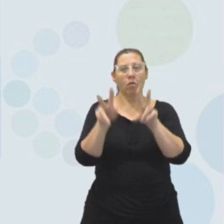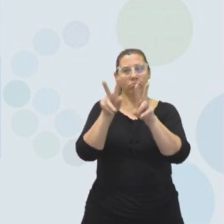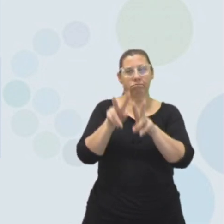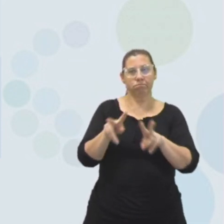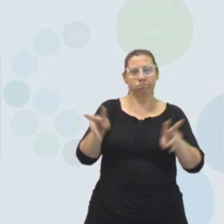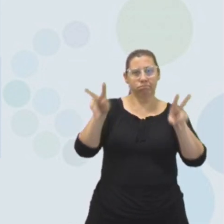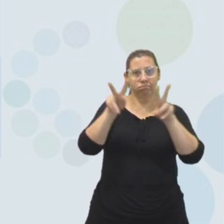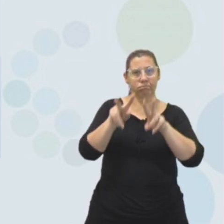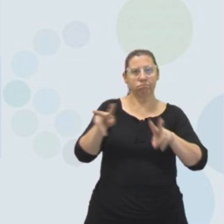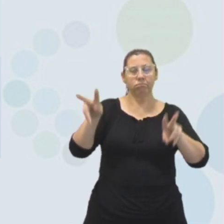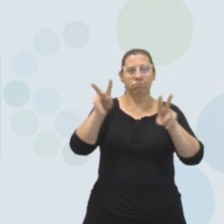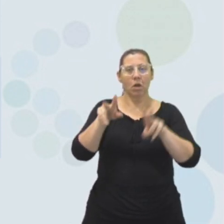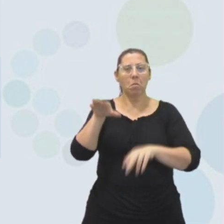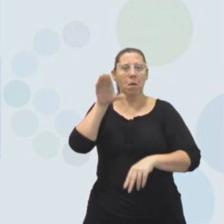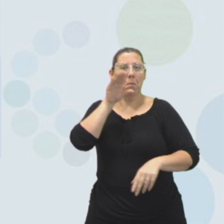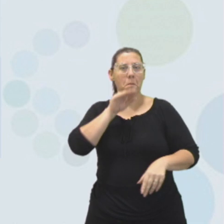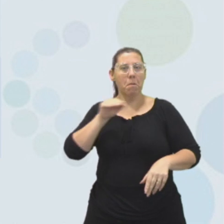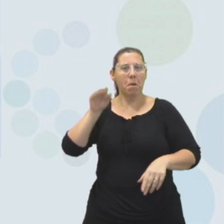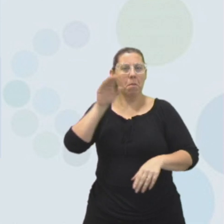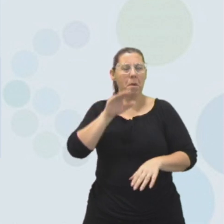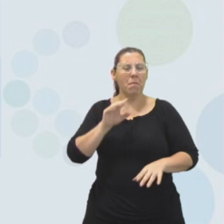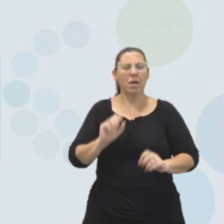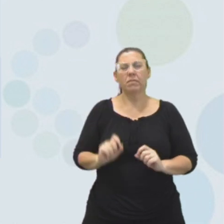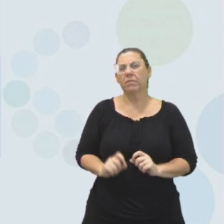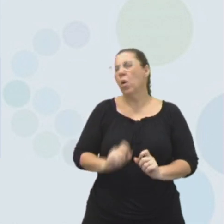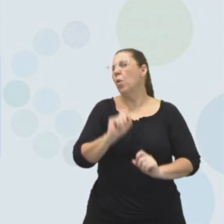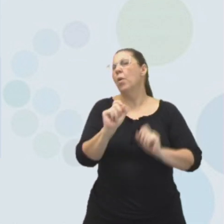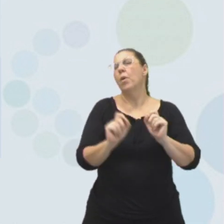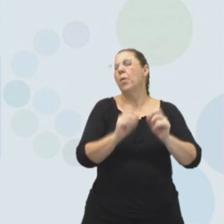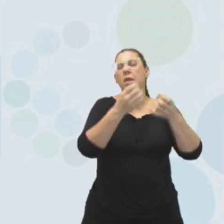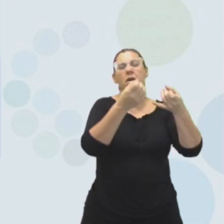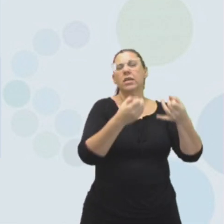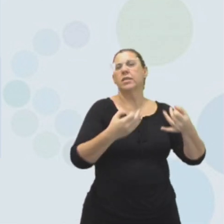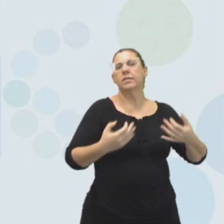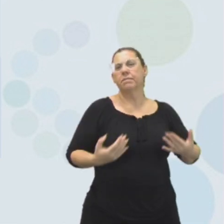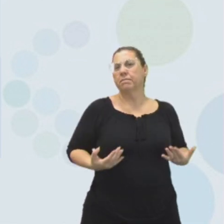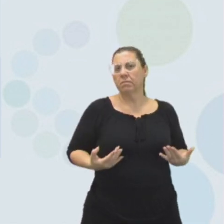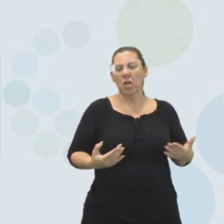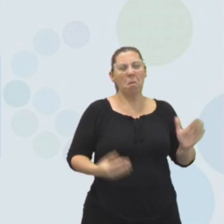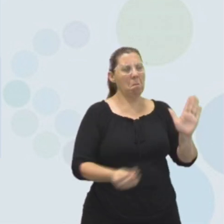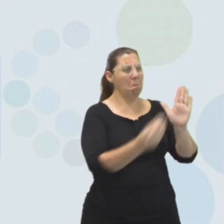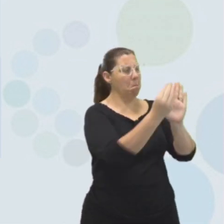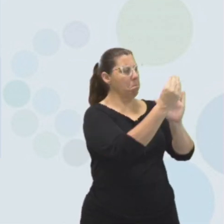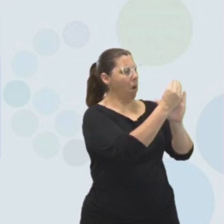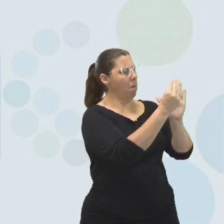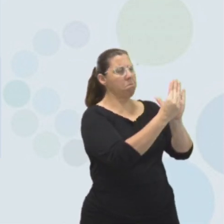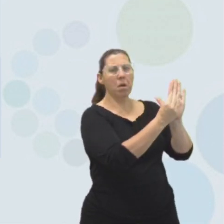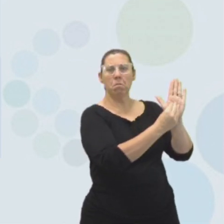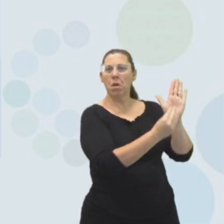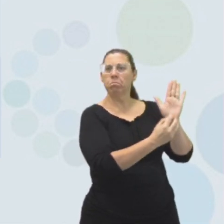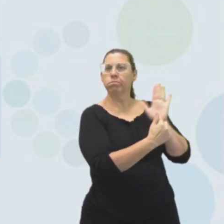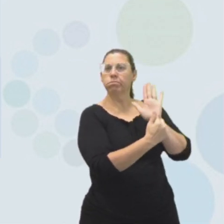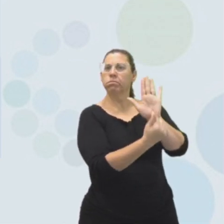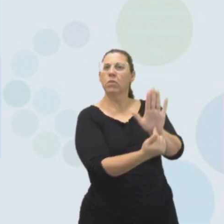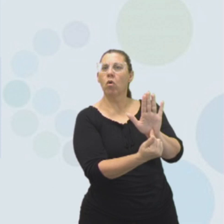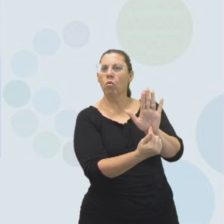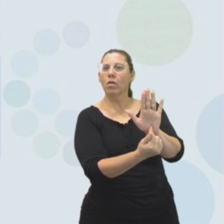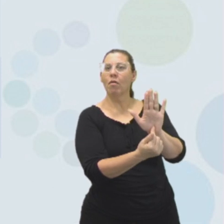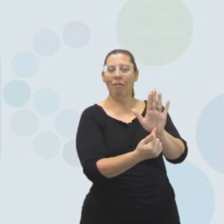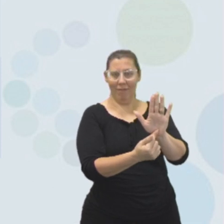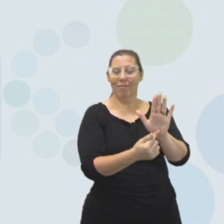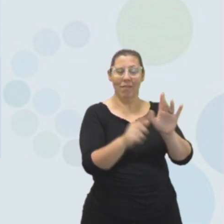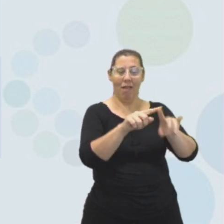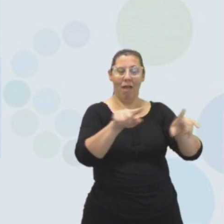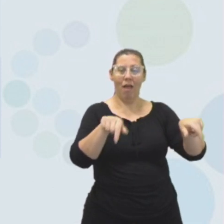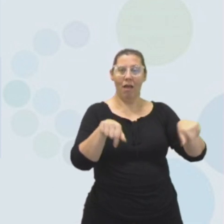audiovisuais. O que o José Moran define, né, o que ele coloca como destaque no uso de vídeo em sala